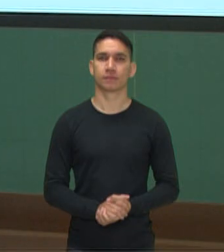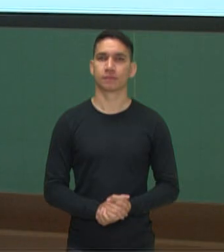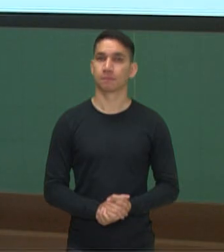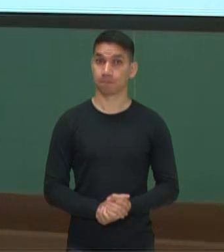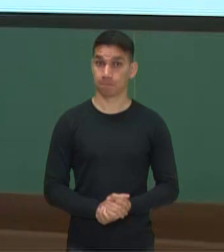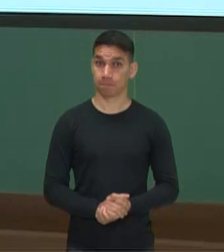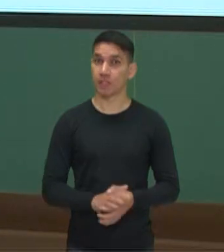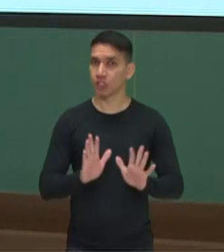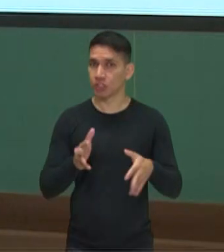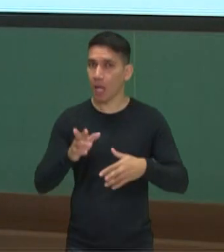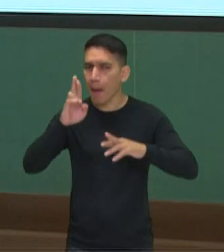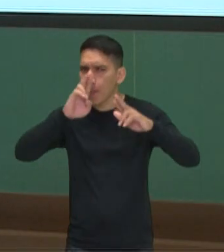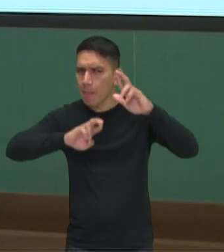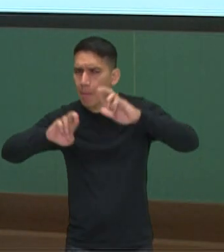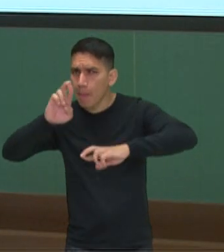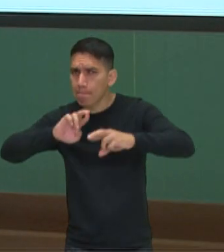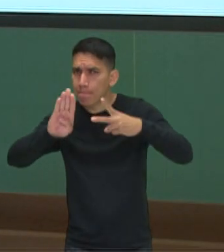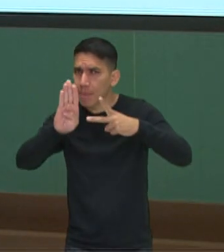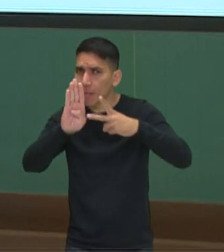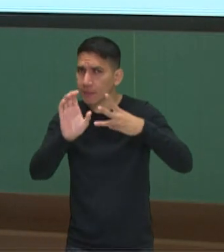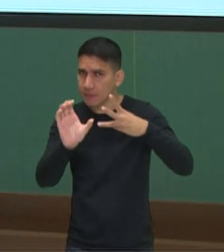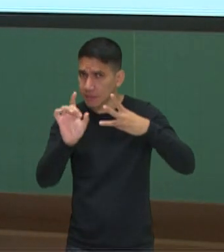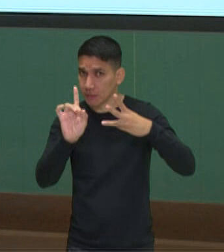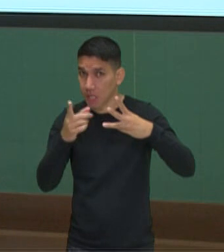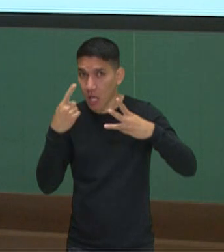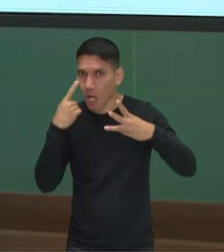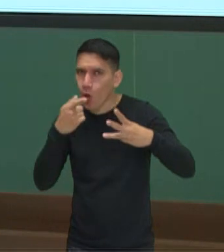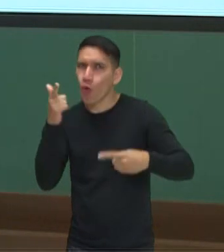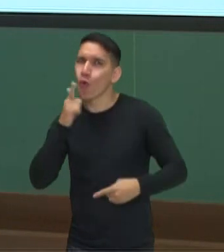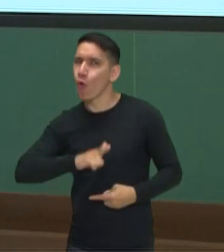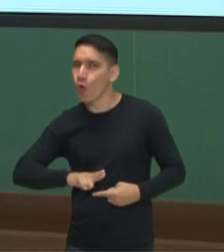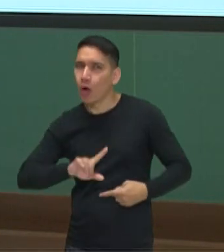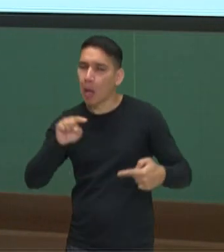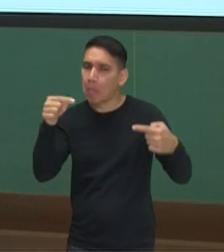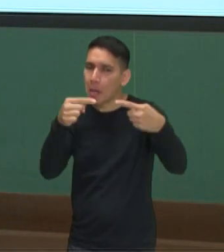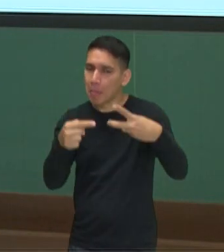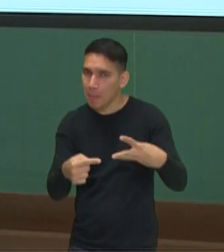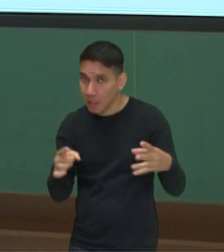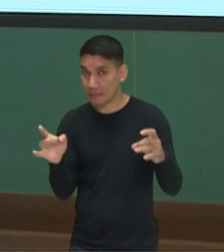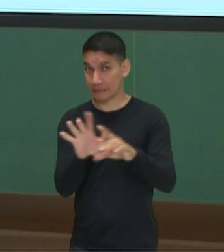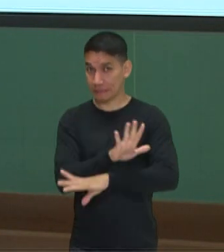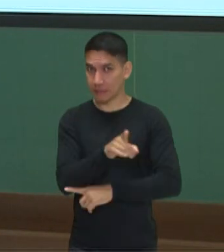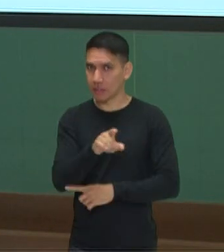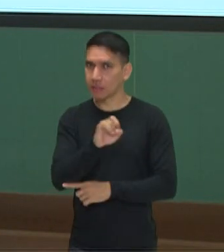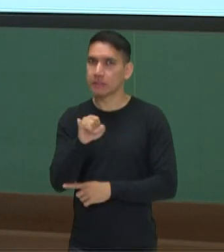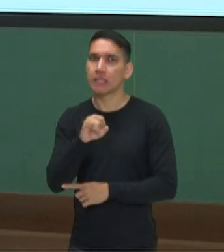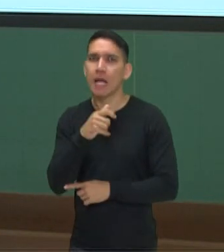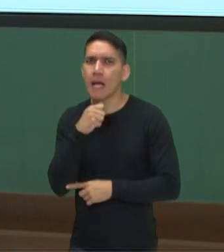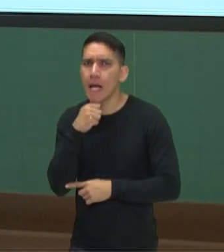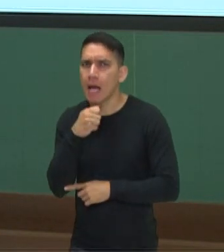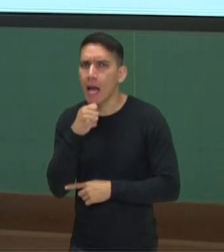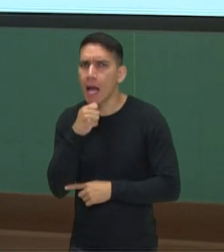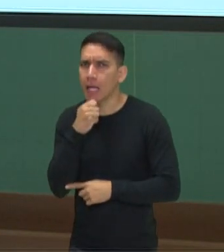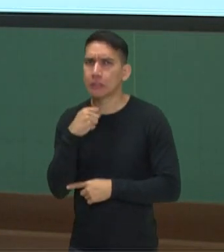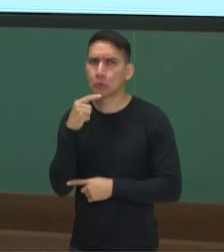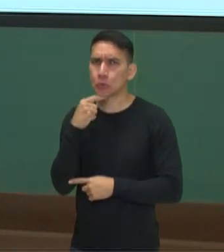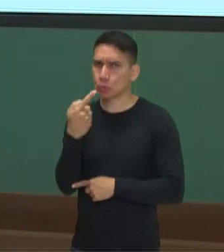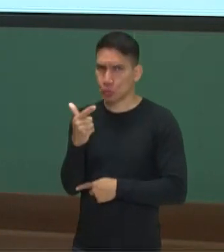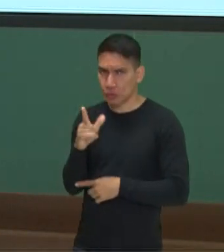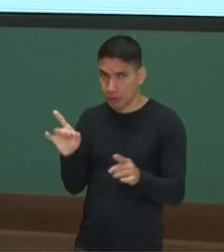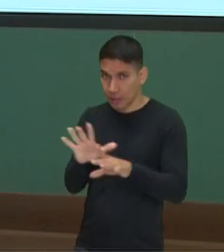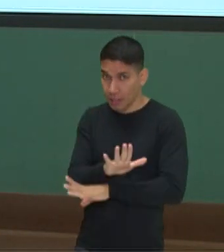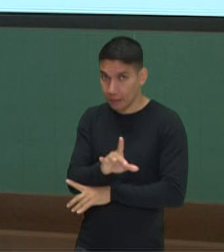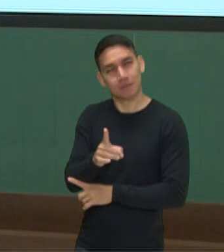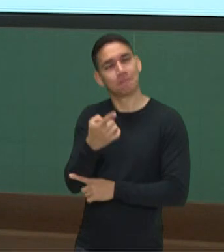Deu mais uma revisada aí na letra B e na letra C? Conseguiu finalizar, se você não tinha finalizado ainda? Acompanhar a